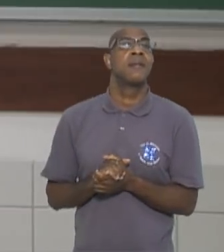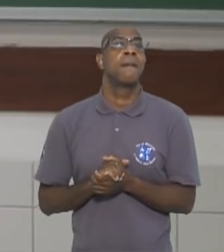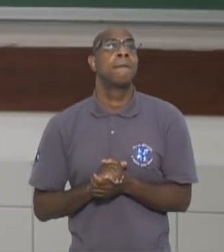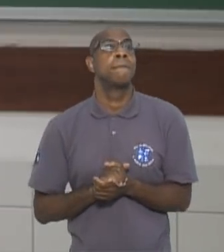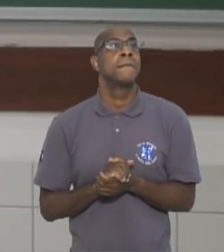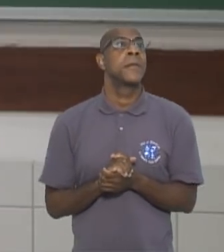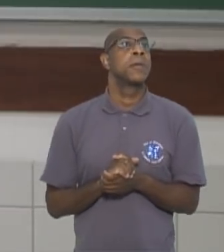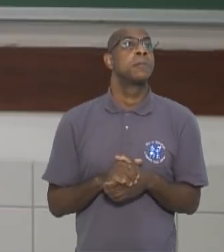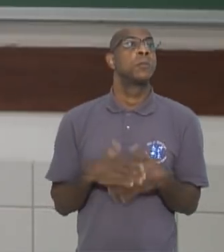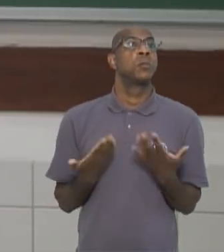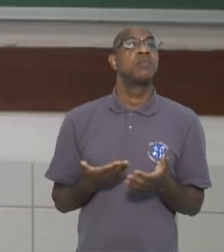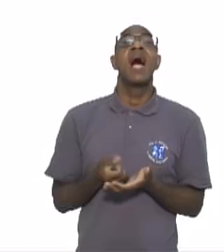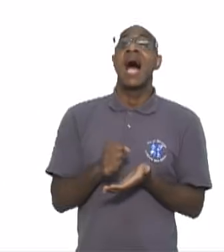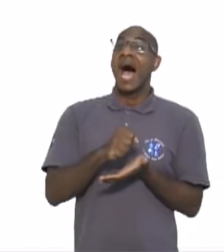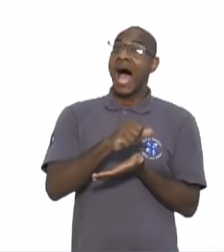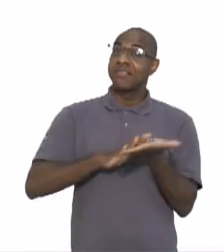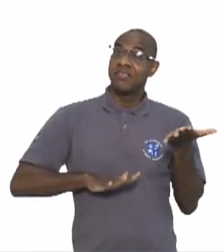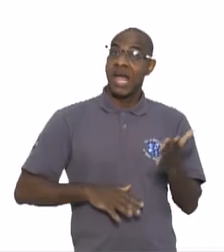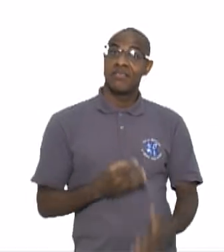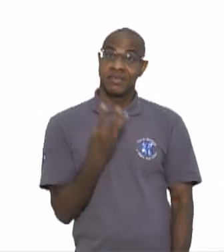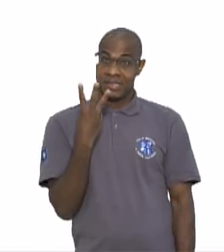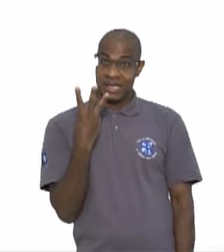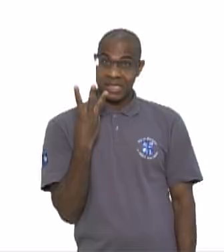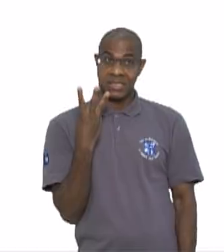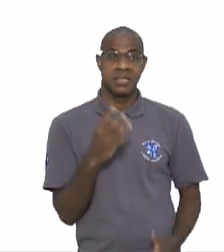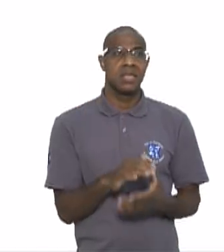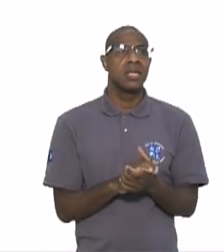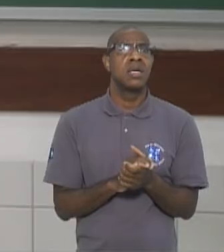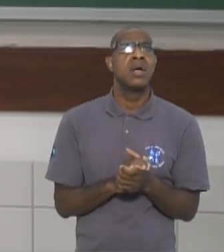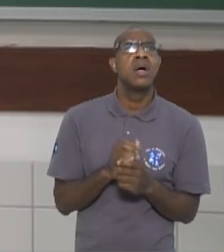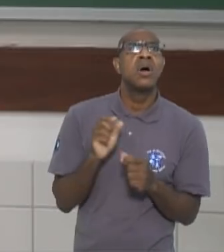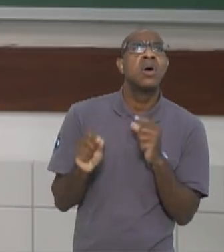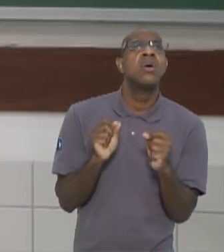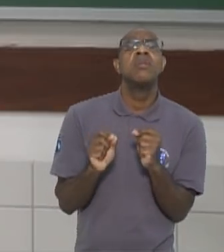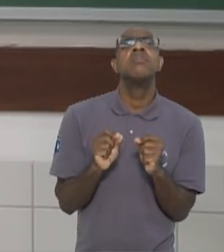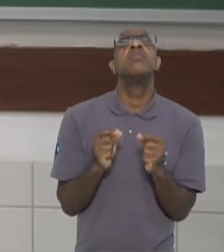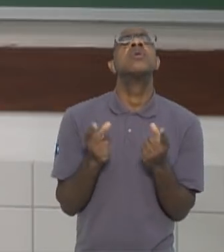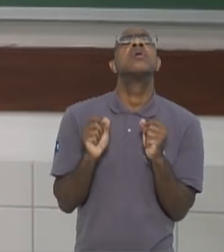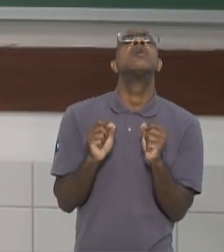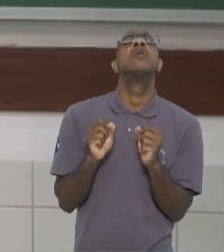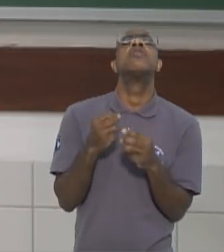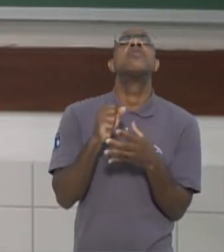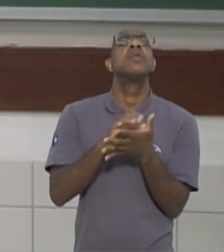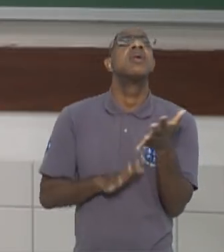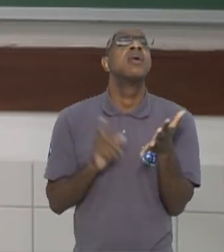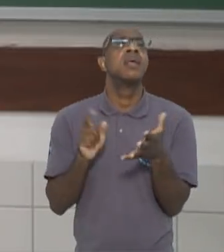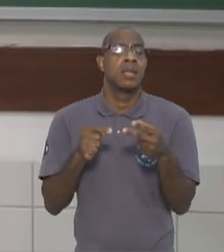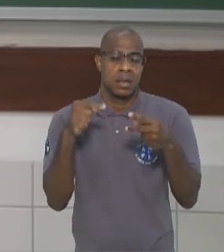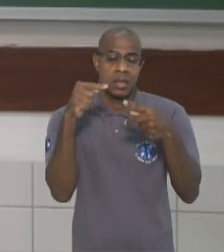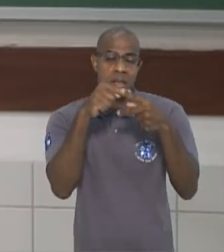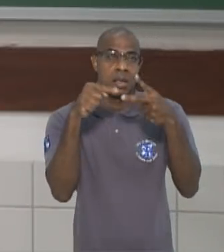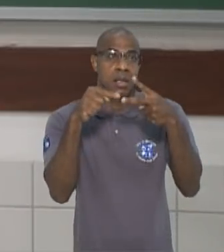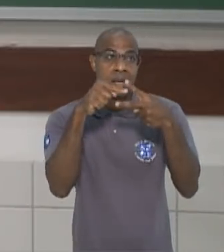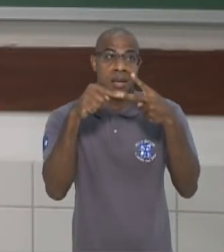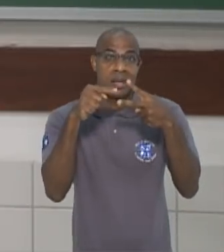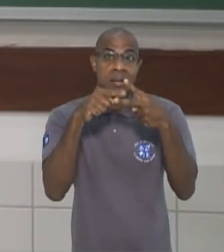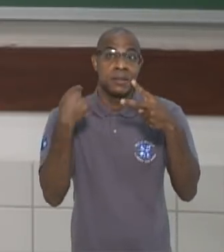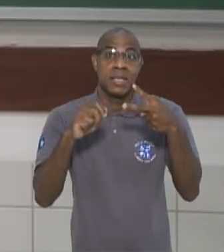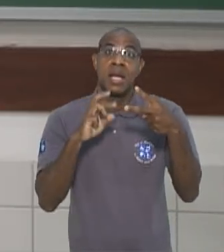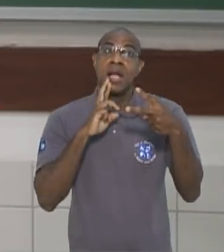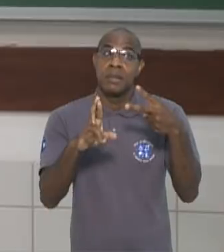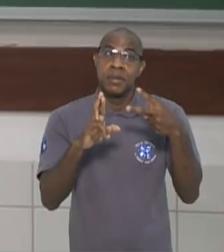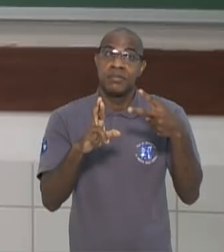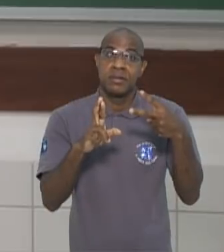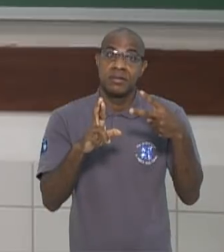nenhum. Atividade 3. No que consiste a atividade 3? As duas questões aqui vocês têm que responder